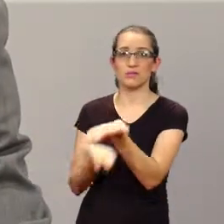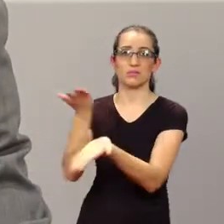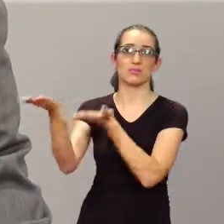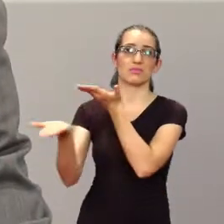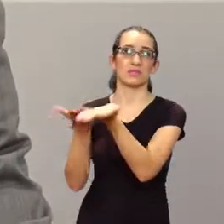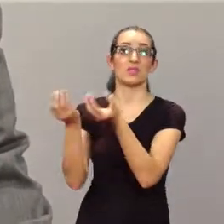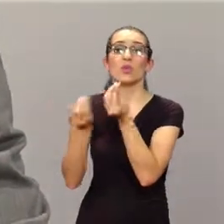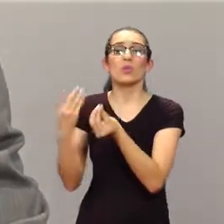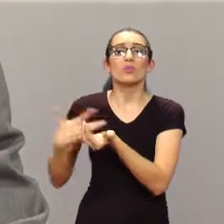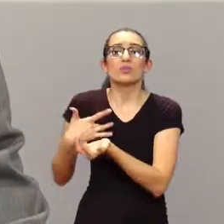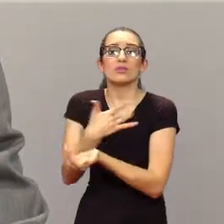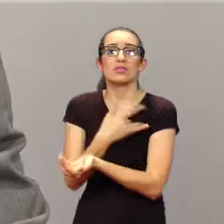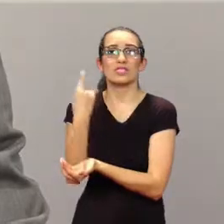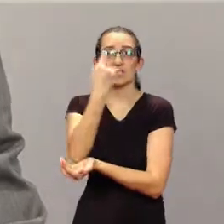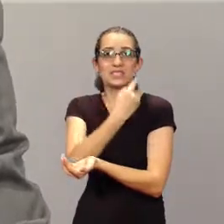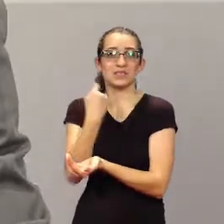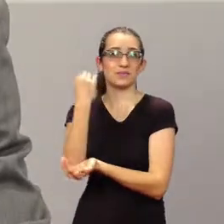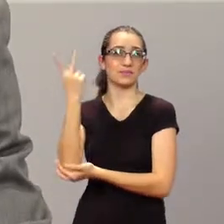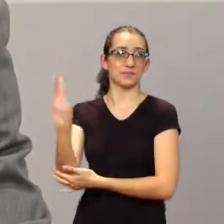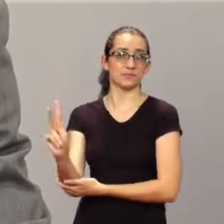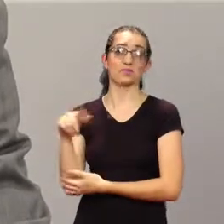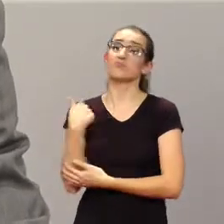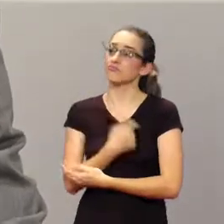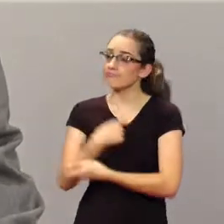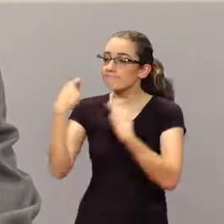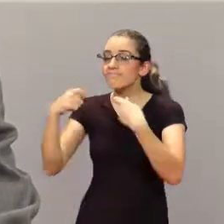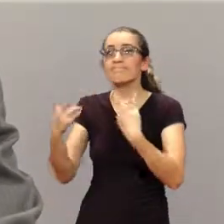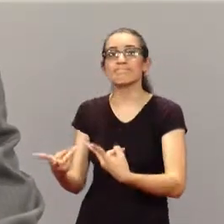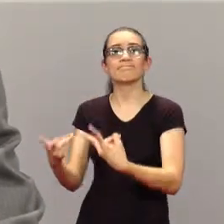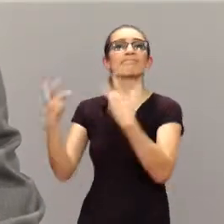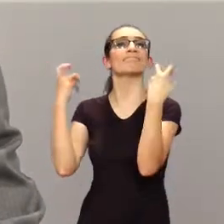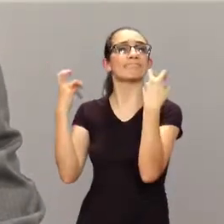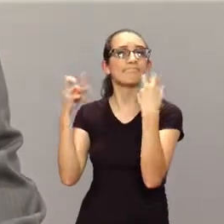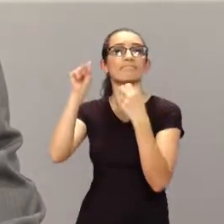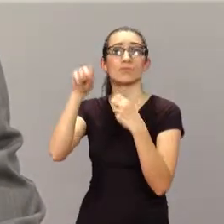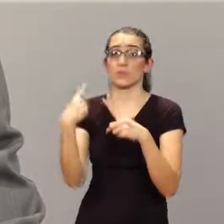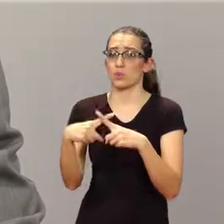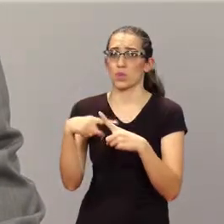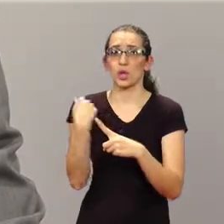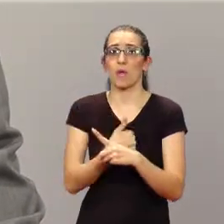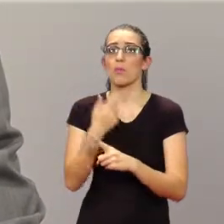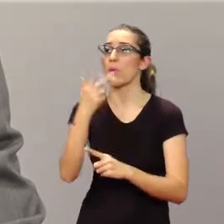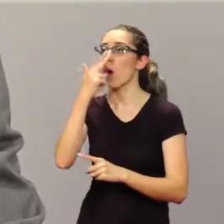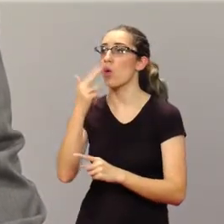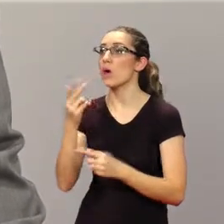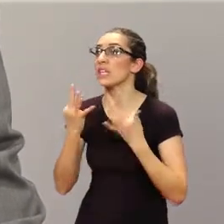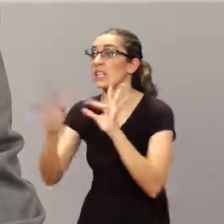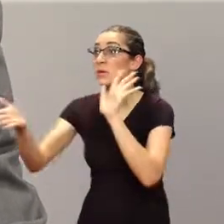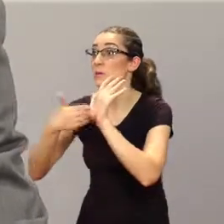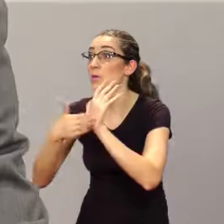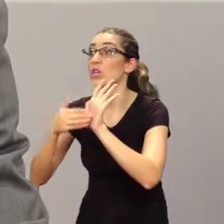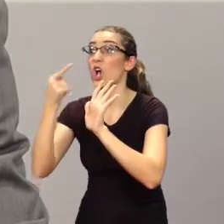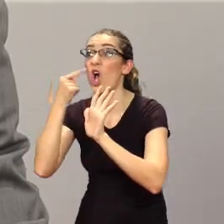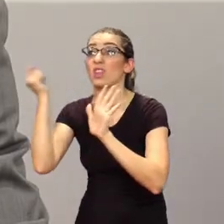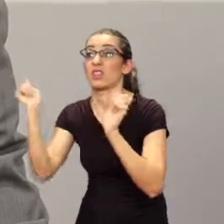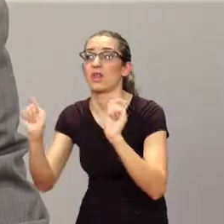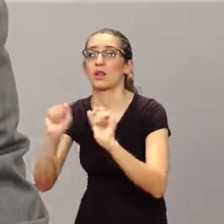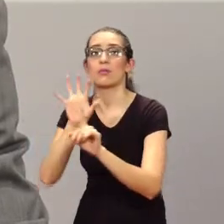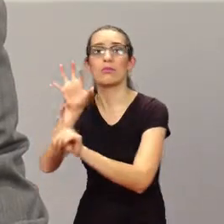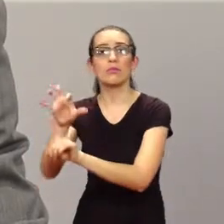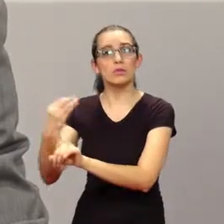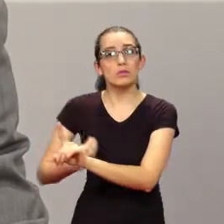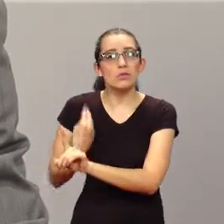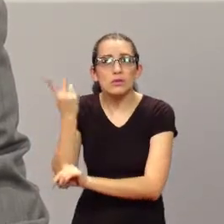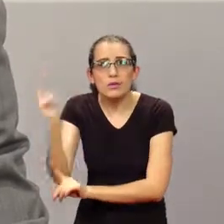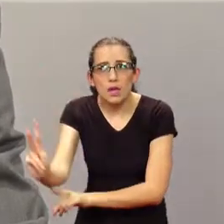sua saúde bucal e a gente deve ser capaz de identificar isso para não propor tratamentos que não venham a impactar na